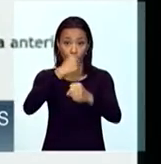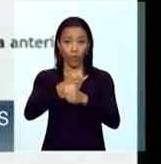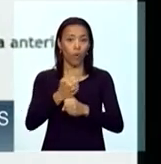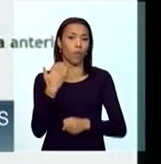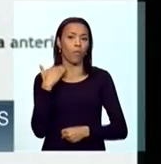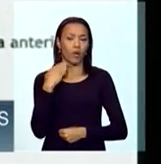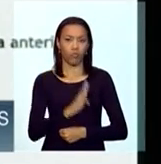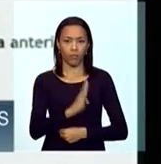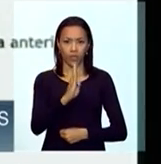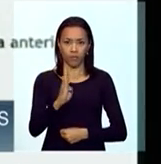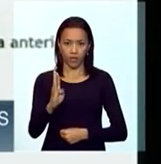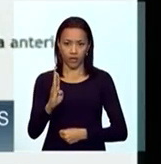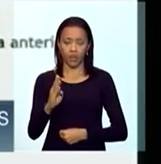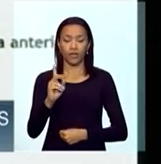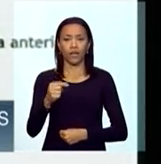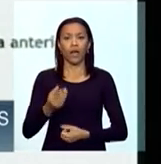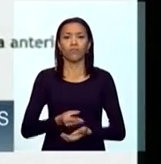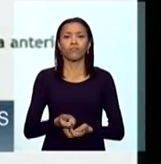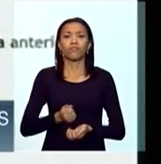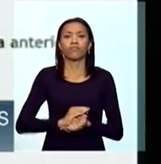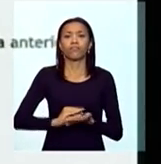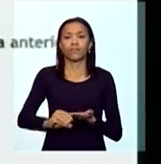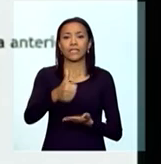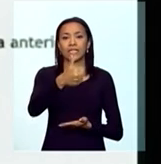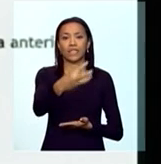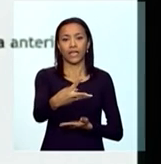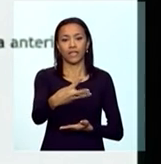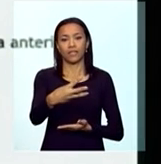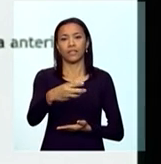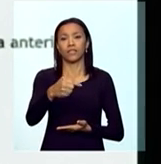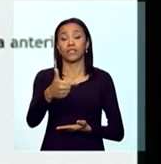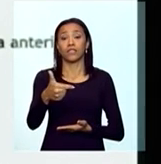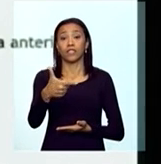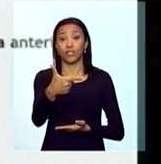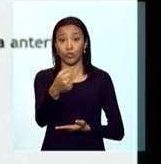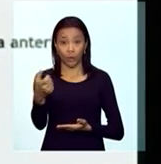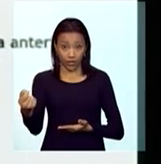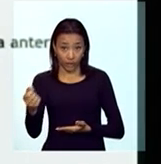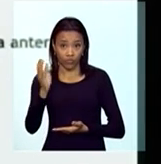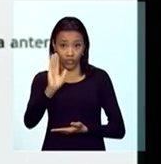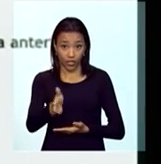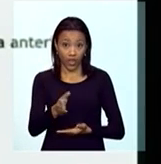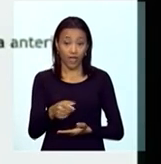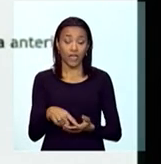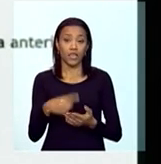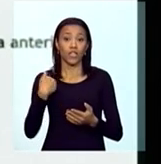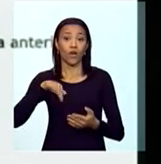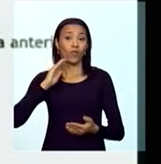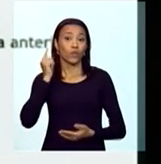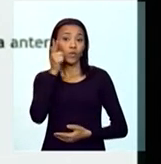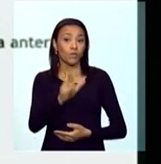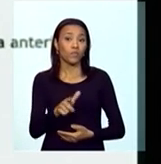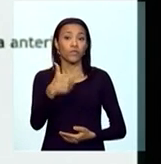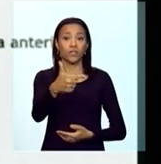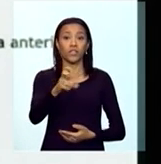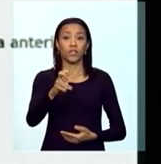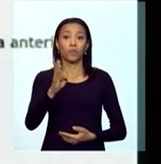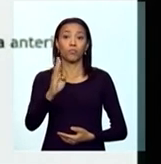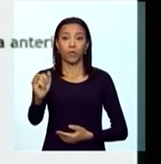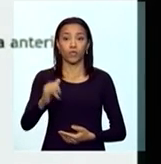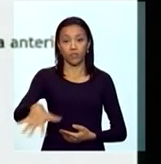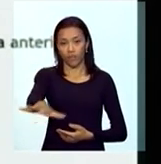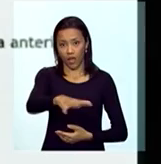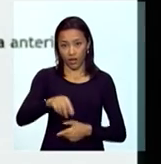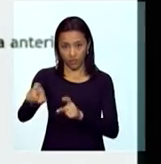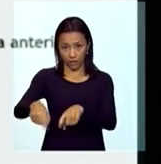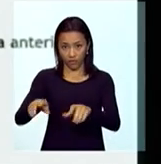propondo a desembolsar 13.200. E a nossa carteira já bateu em 25 bilhões para a agricultura familiar. É